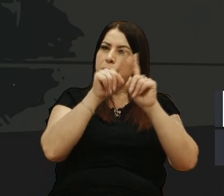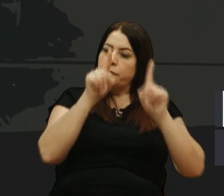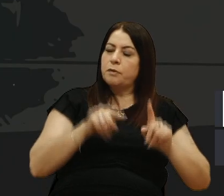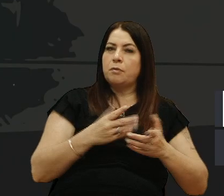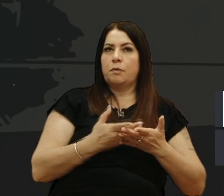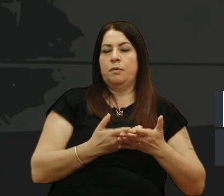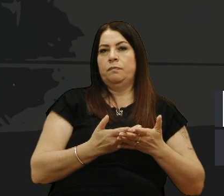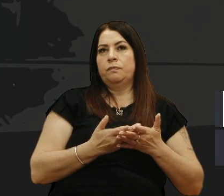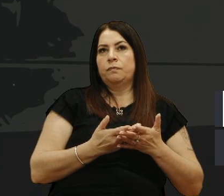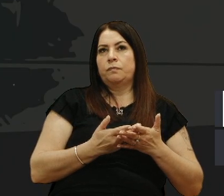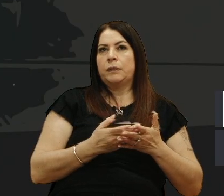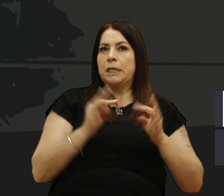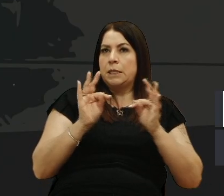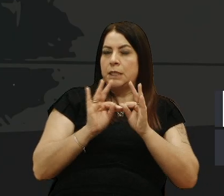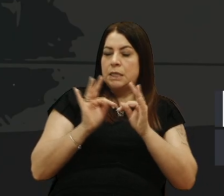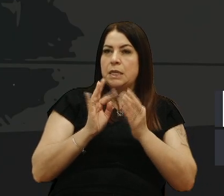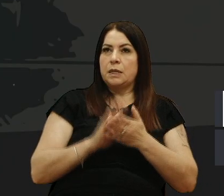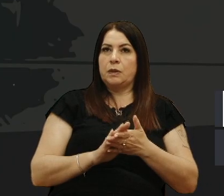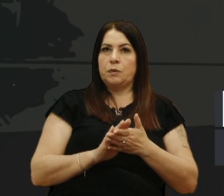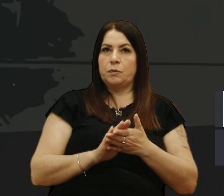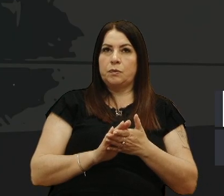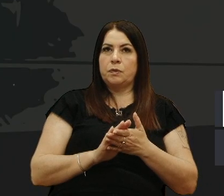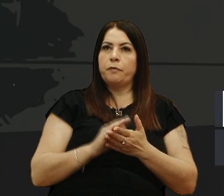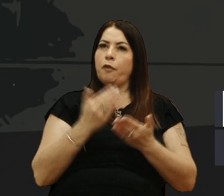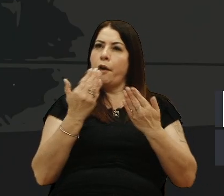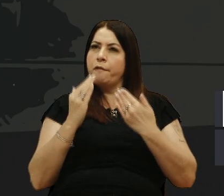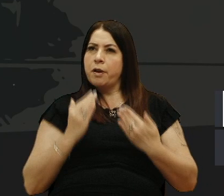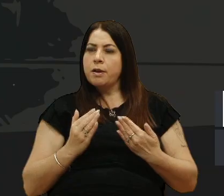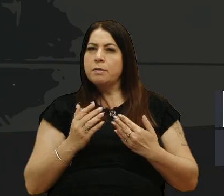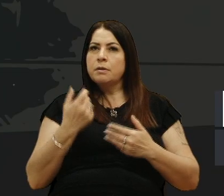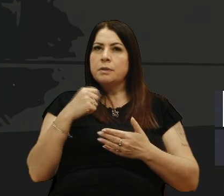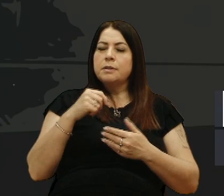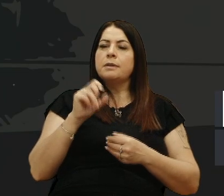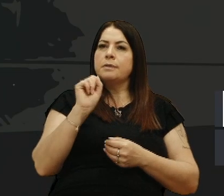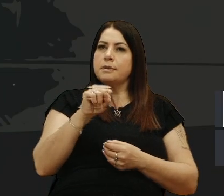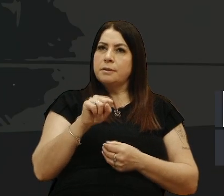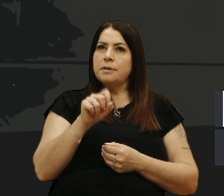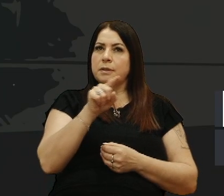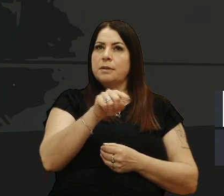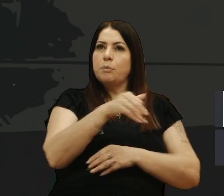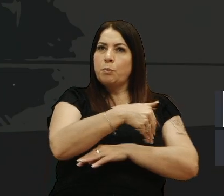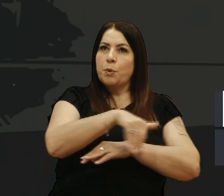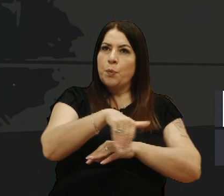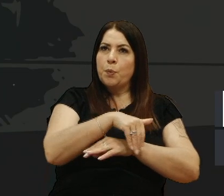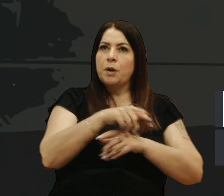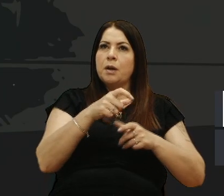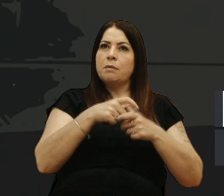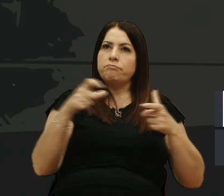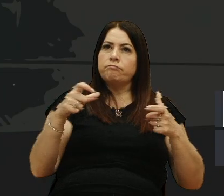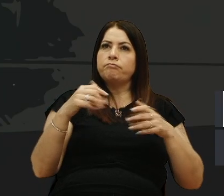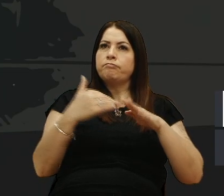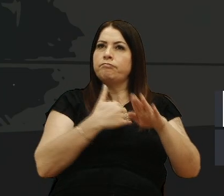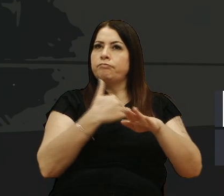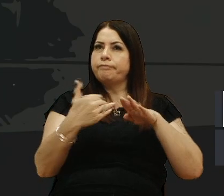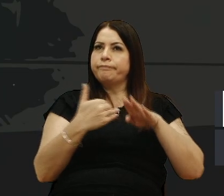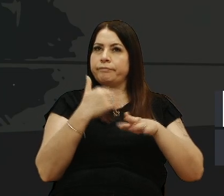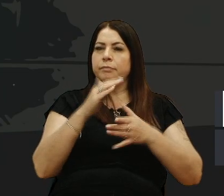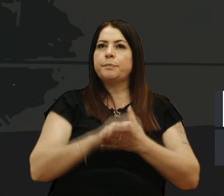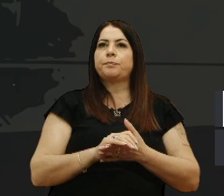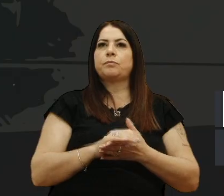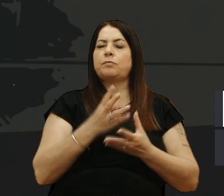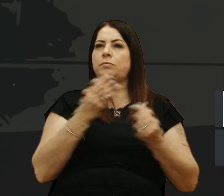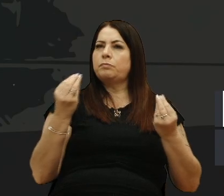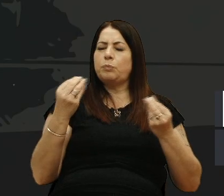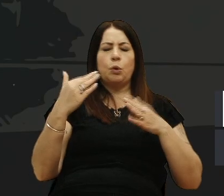servidores, técnicos, e foi avaliado a necessidade, sim, por ser uma via de tamanha traficabilidade,